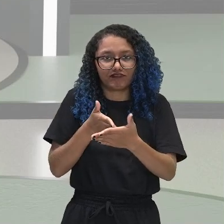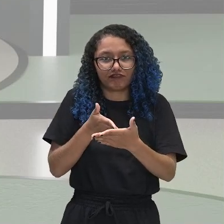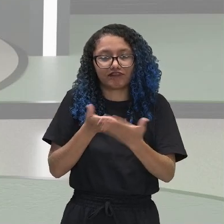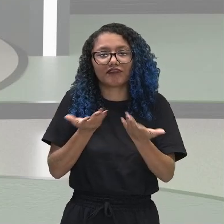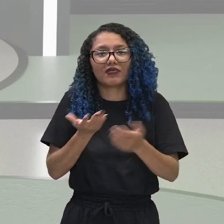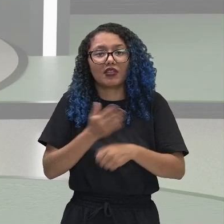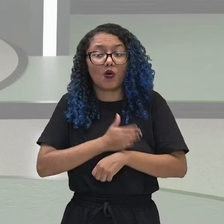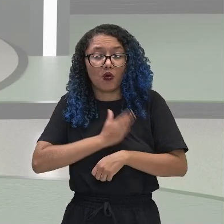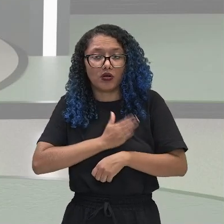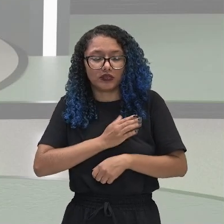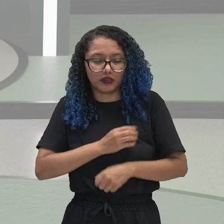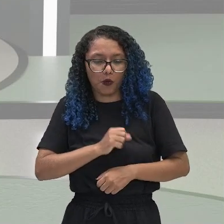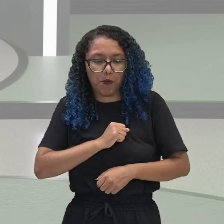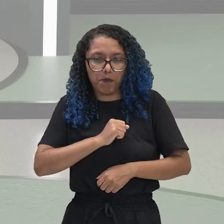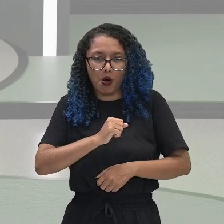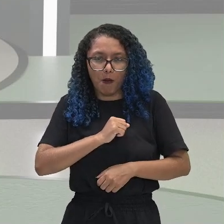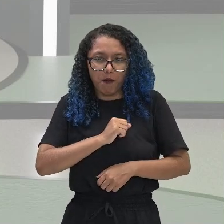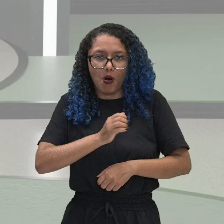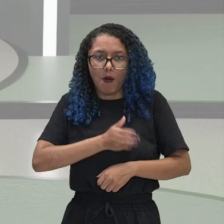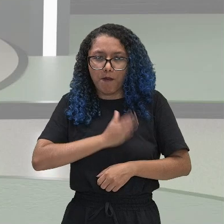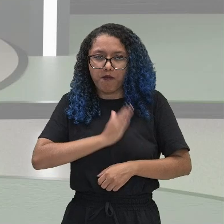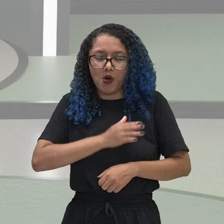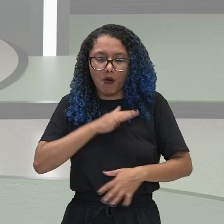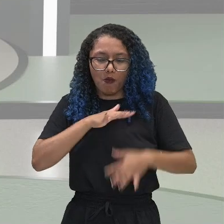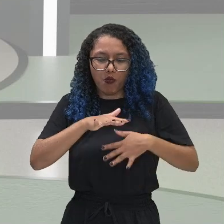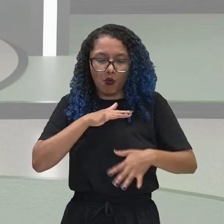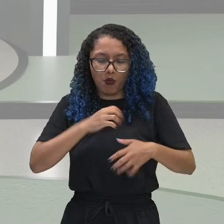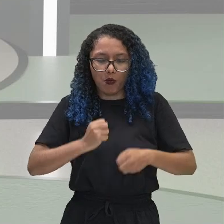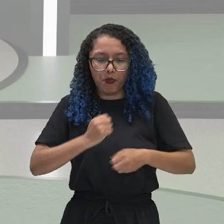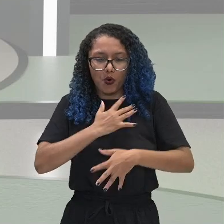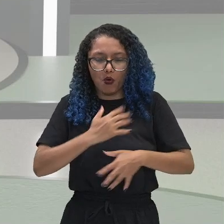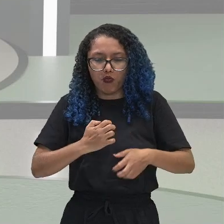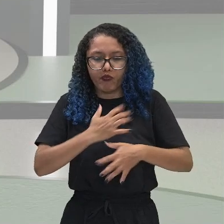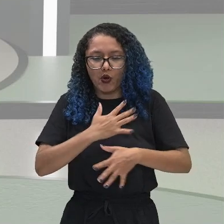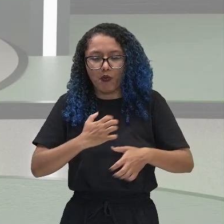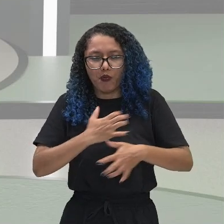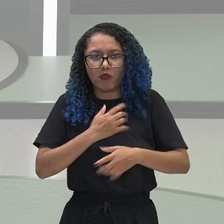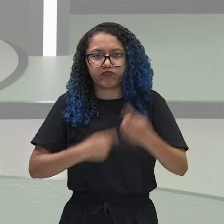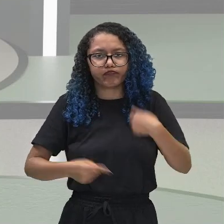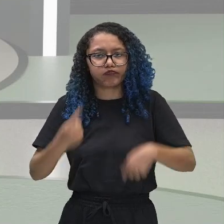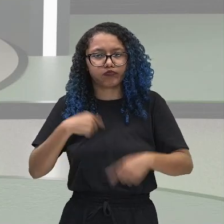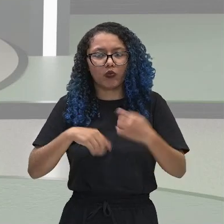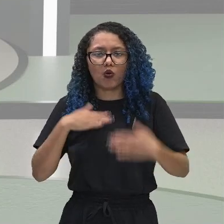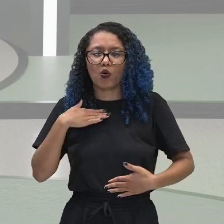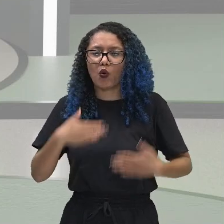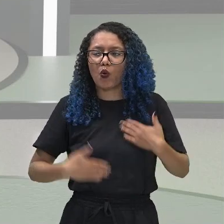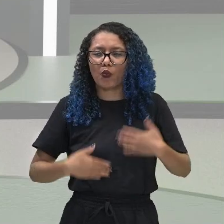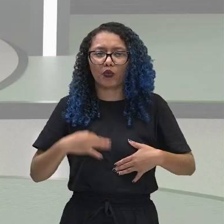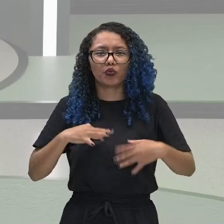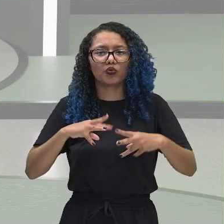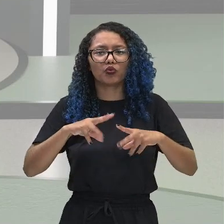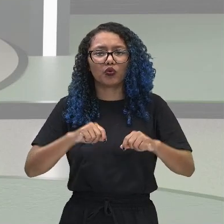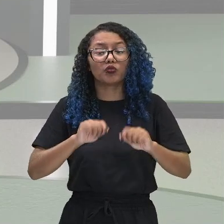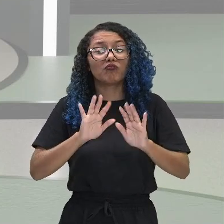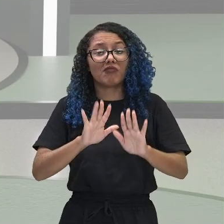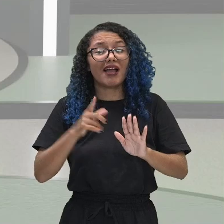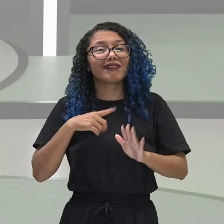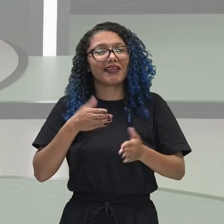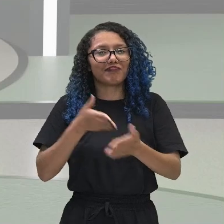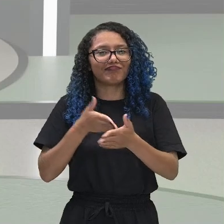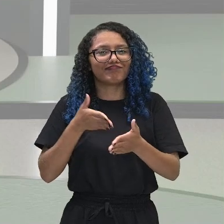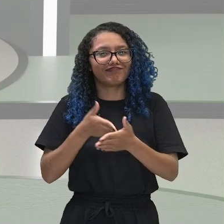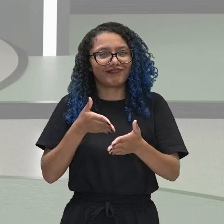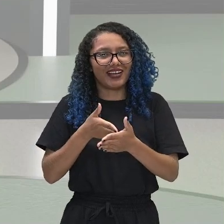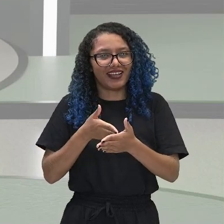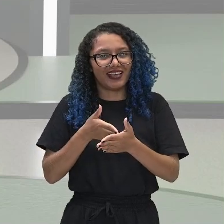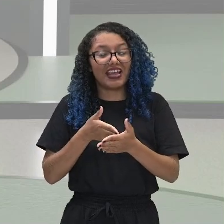mais força para que o fluxo do sangue possa correr pelo corpo e também vai ter essa barreira que vai